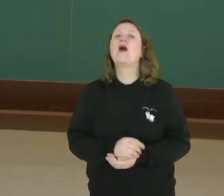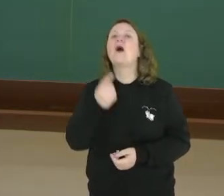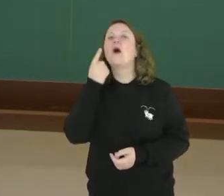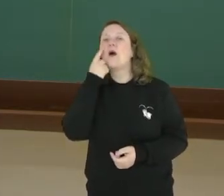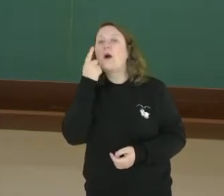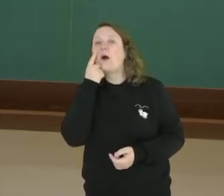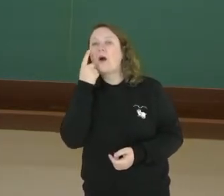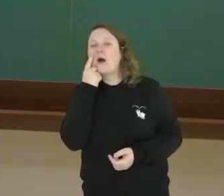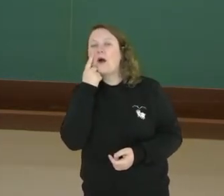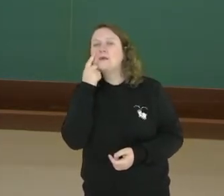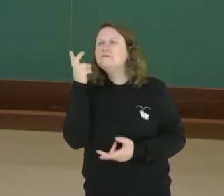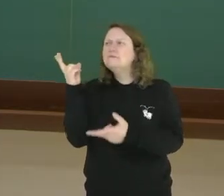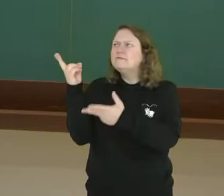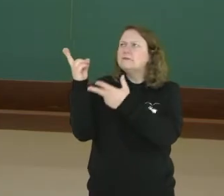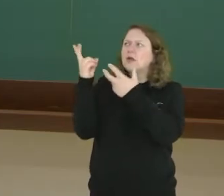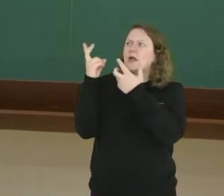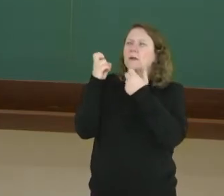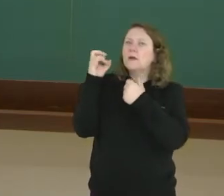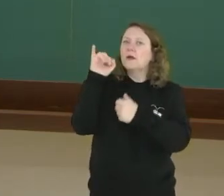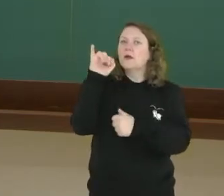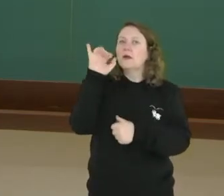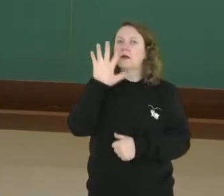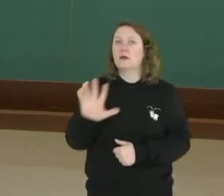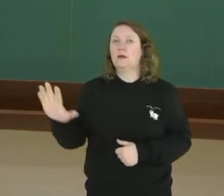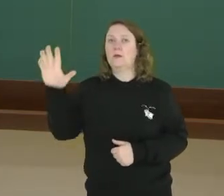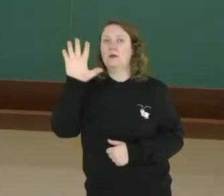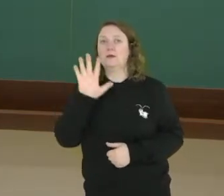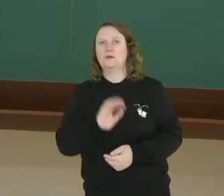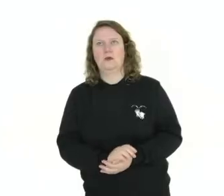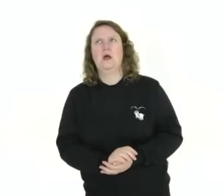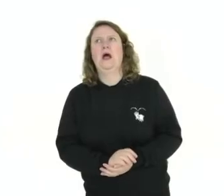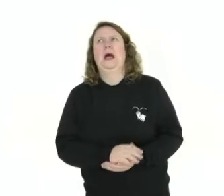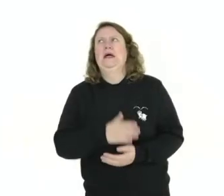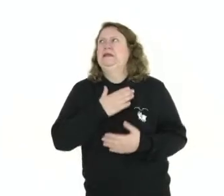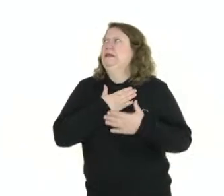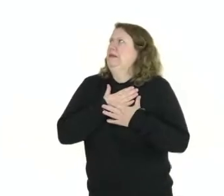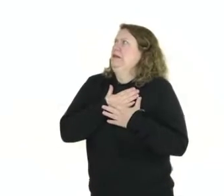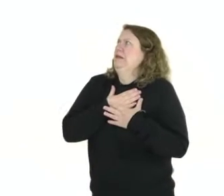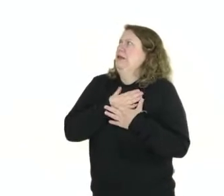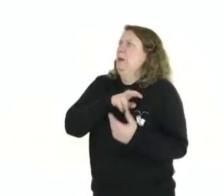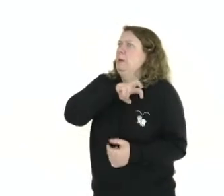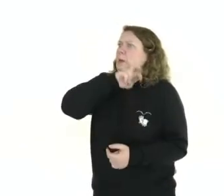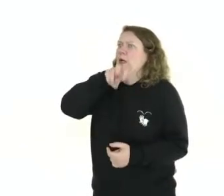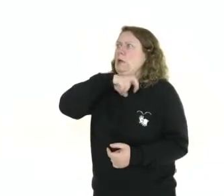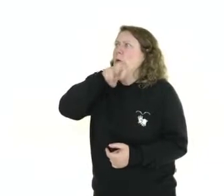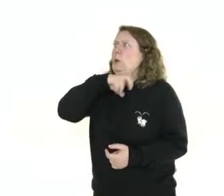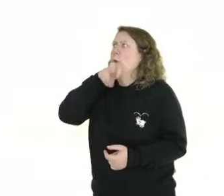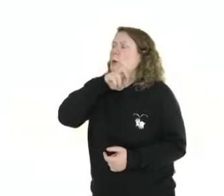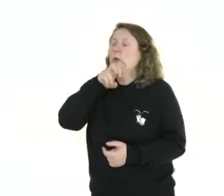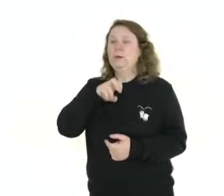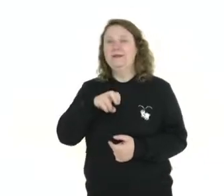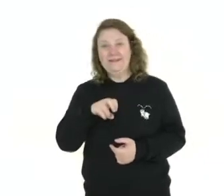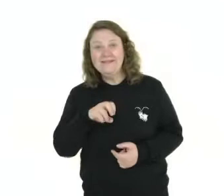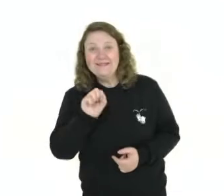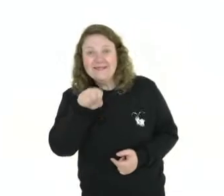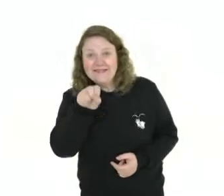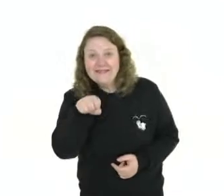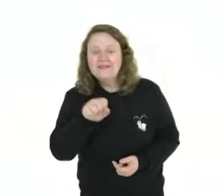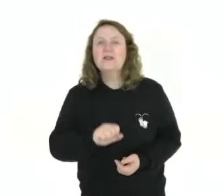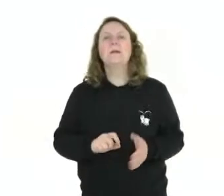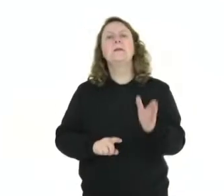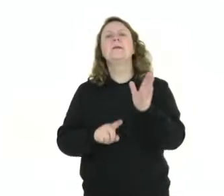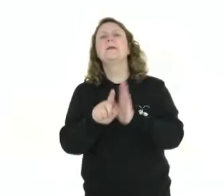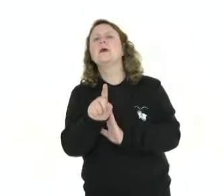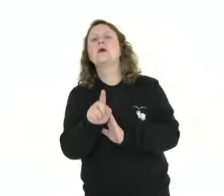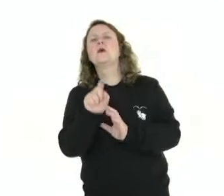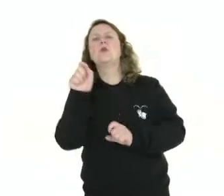aqui a observar essa imagem. Vem comigo aqui. Ai, professor, isso é uma cobra, hein? Ah, isso mesmo. Aí eu pergunto para você,